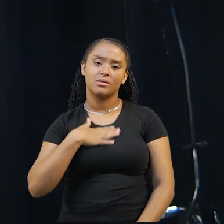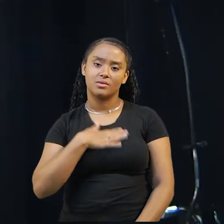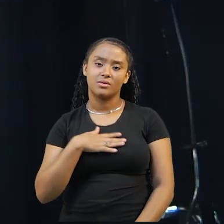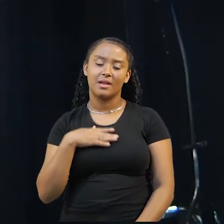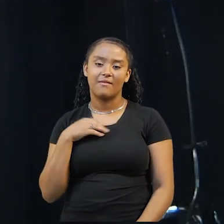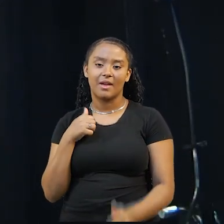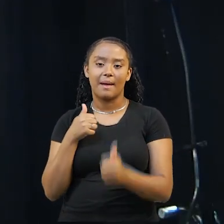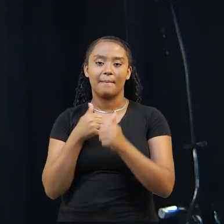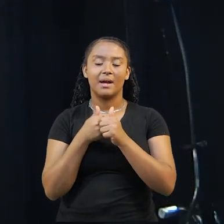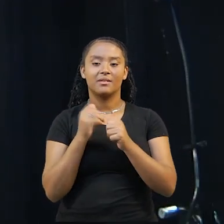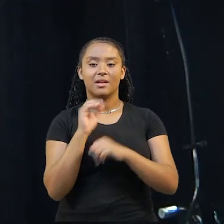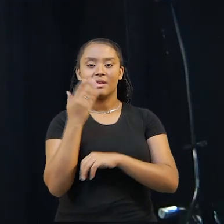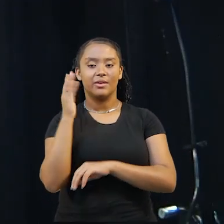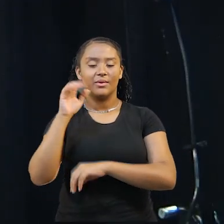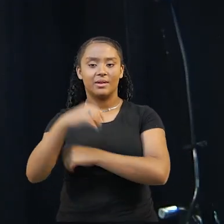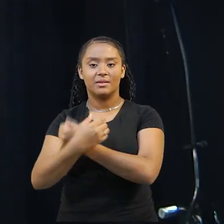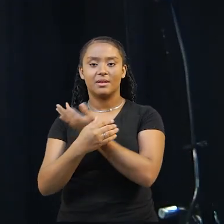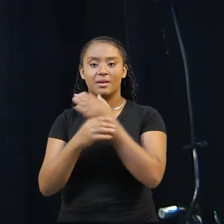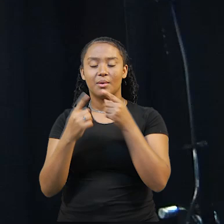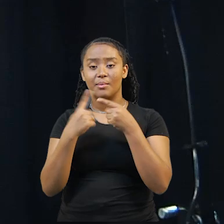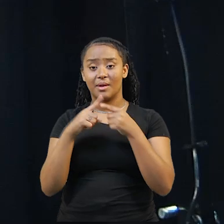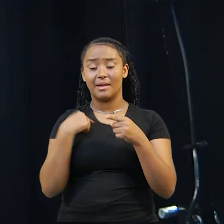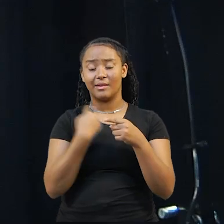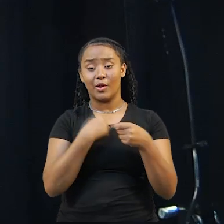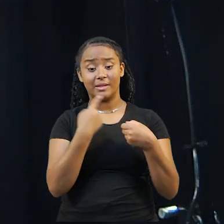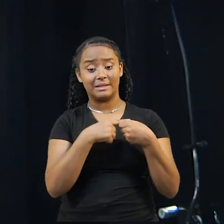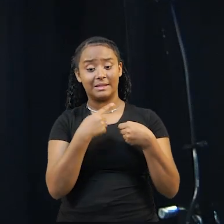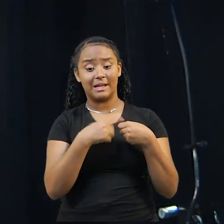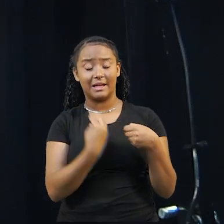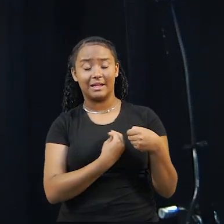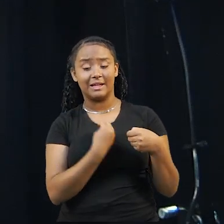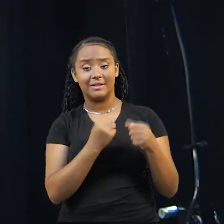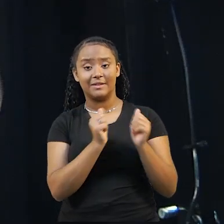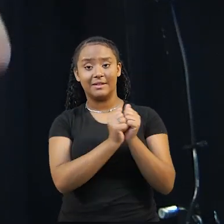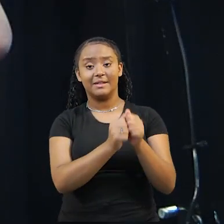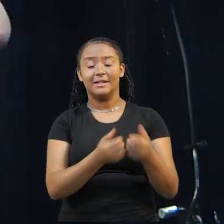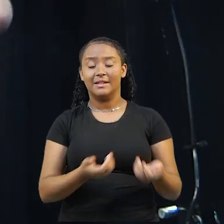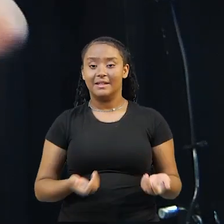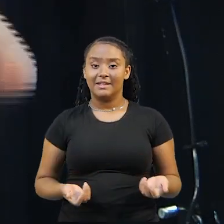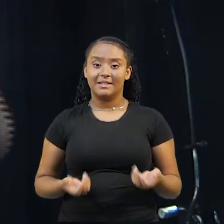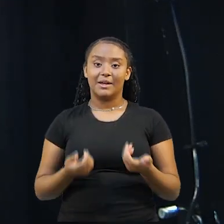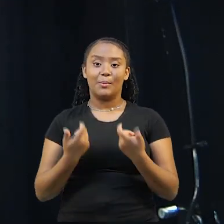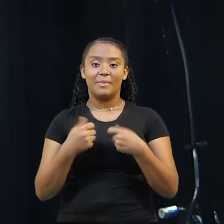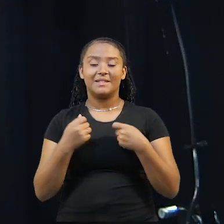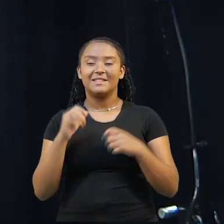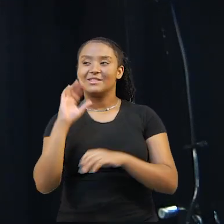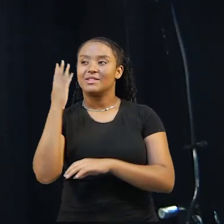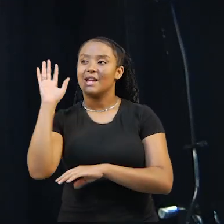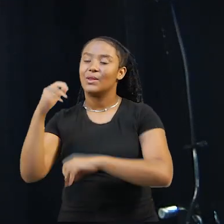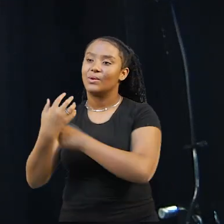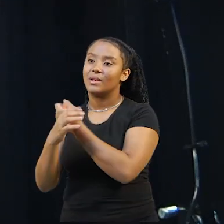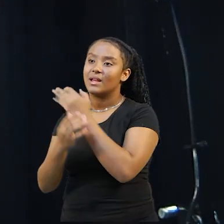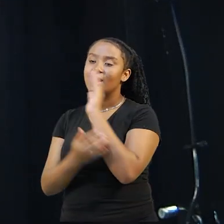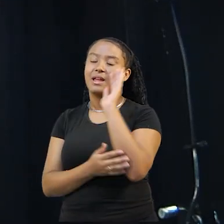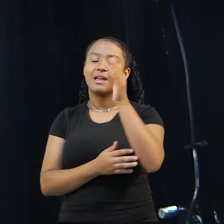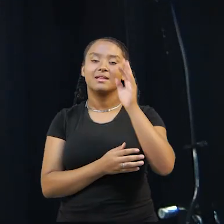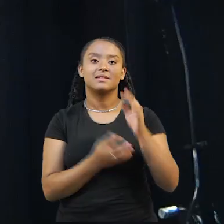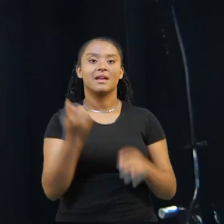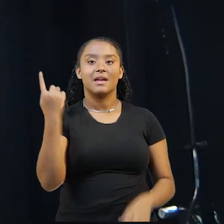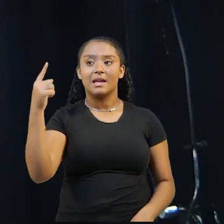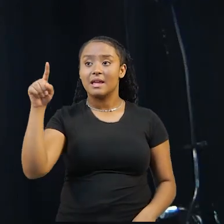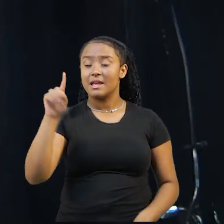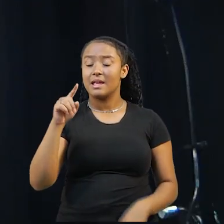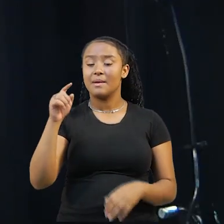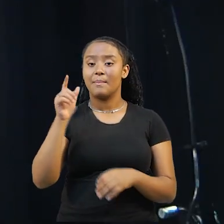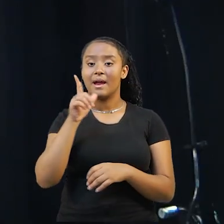ficar perto da natureza onde é possível. A gente está numa cidade, né, então buscar um pouco de natureza, ir para cachoeiras, eu gosto